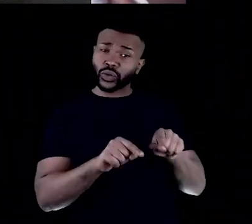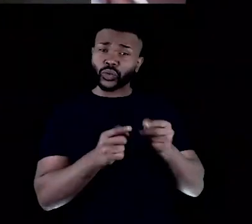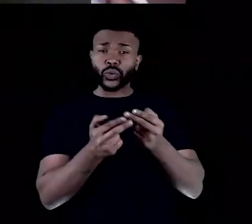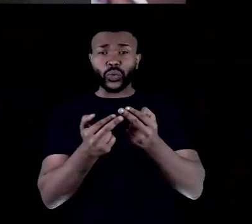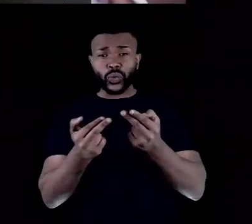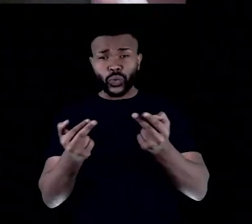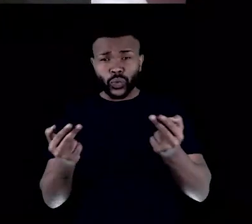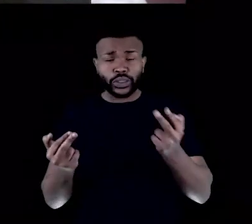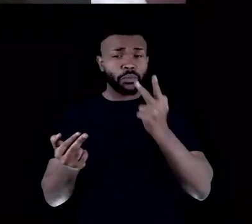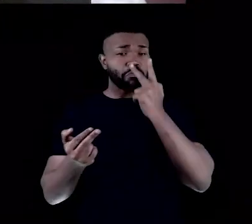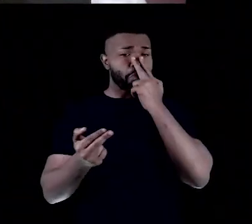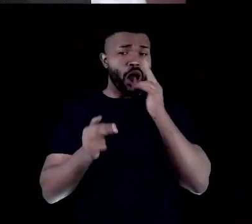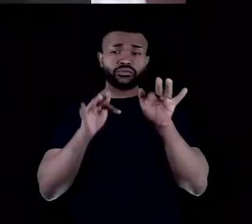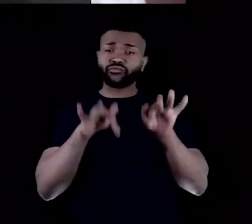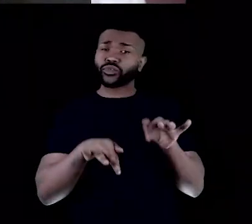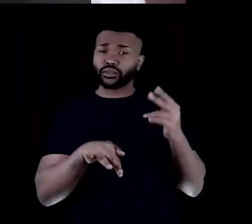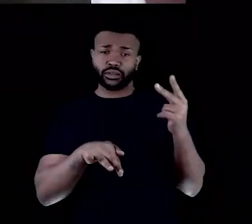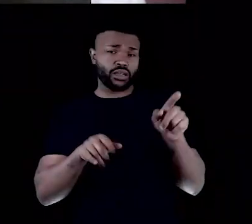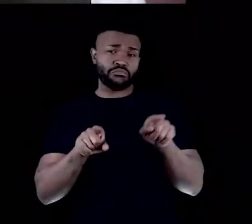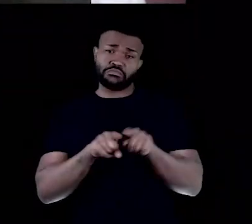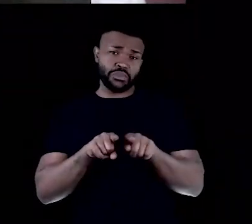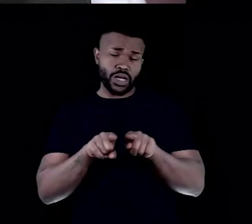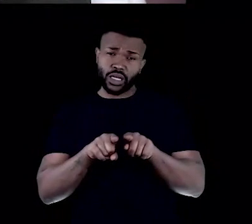de uma coisa que seja o fim por ela mesma.